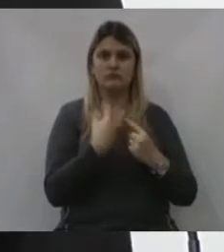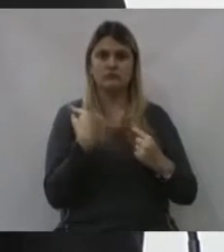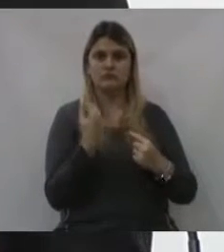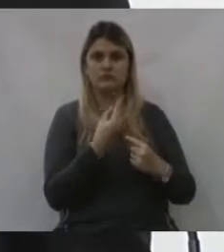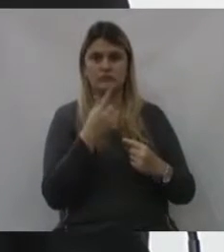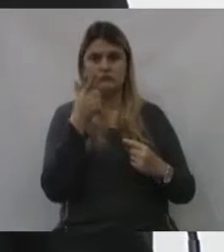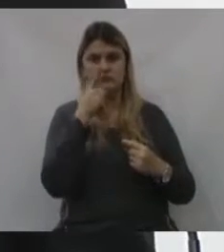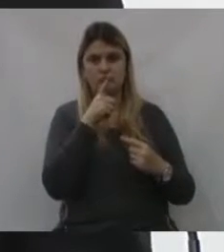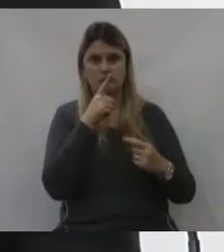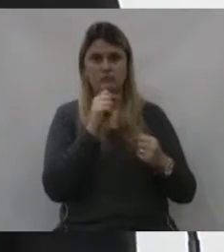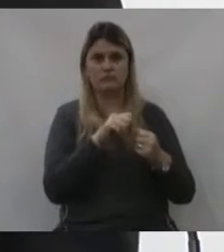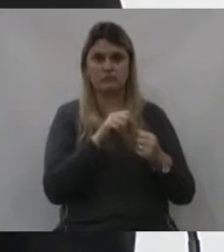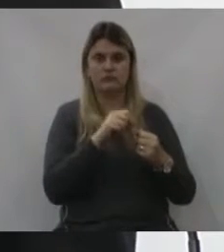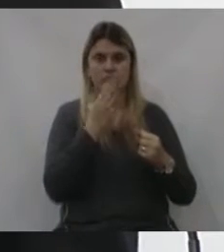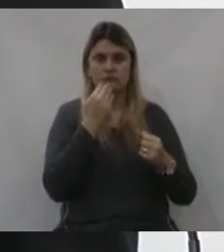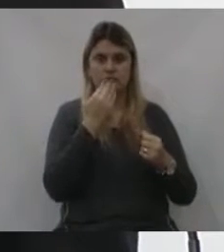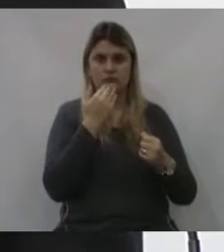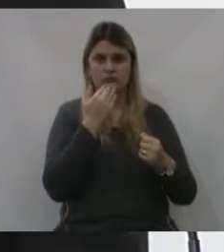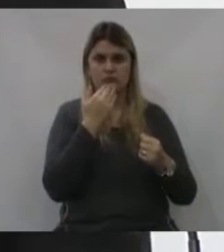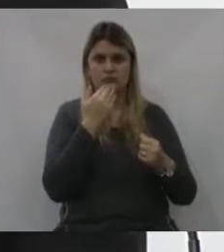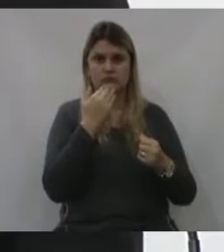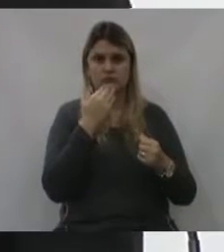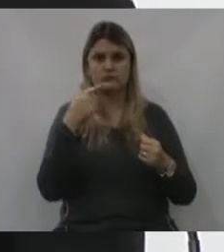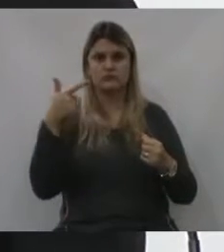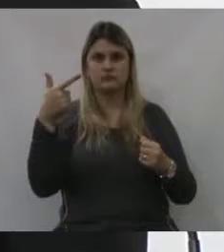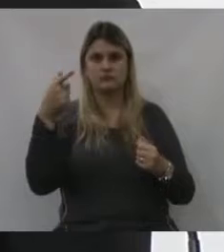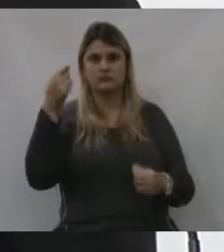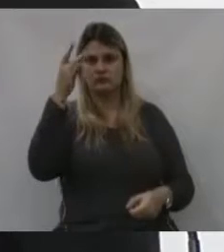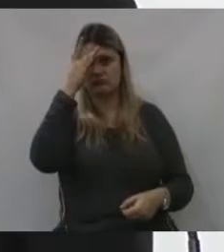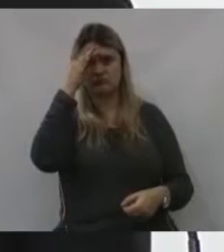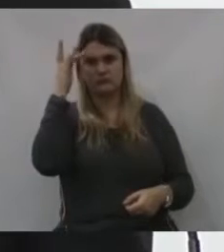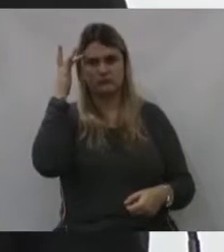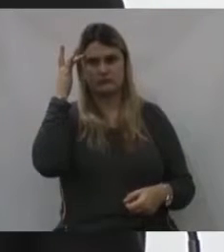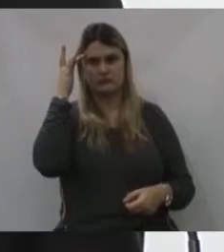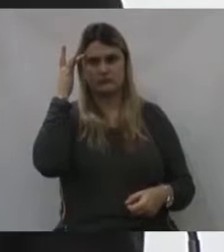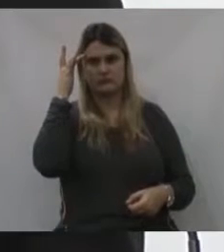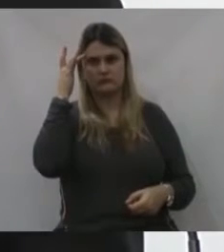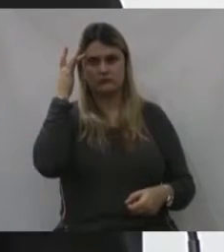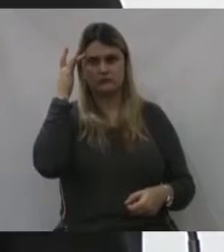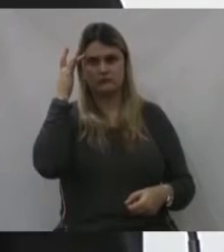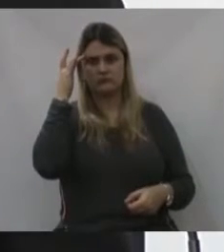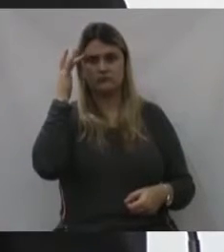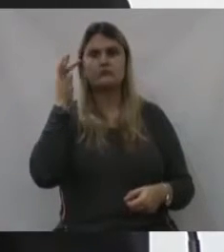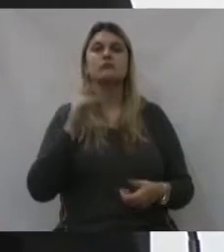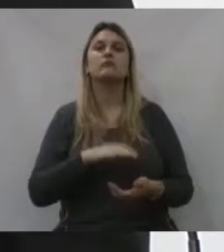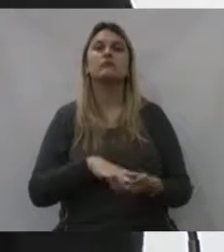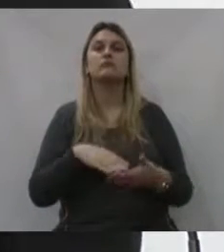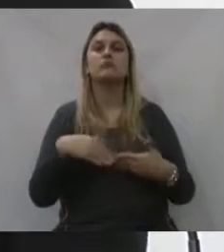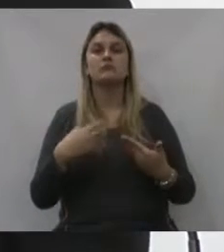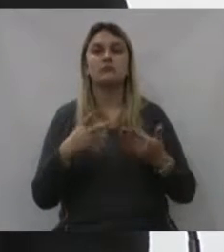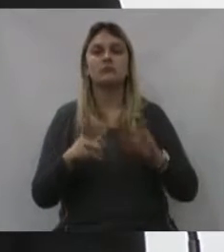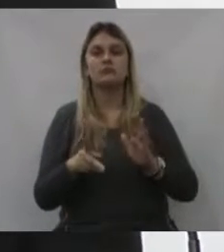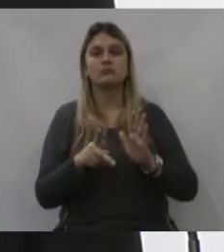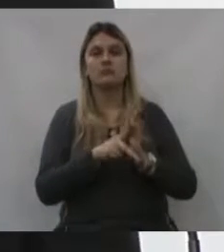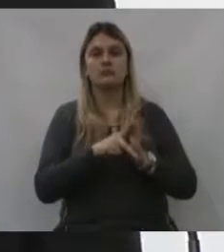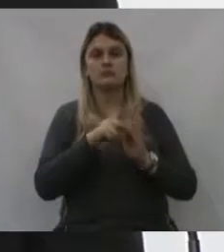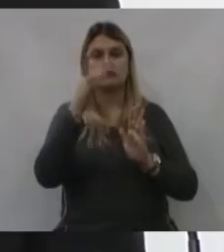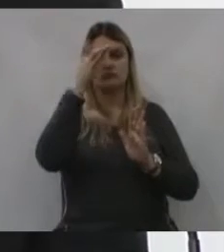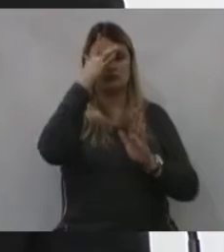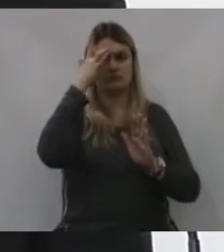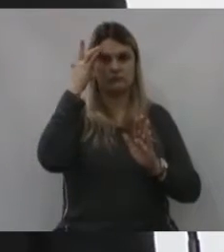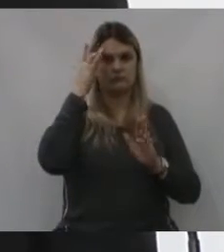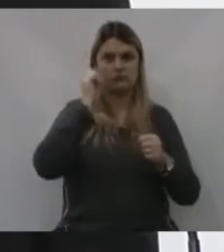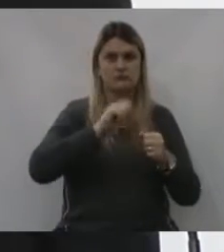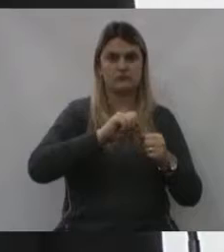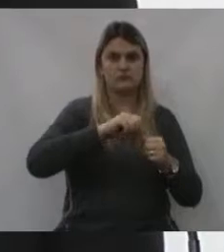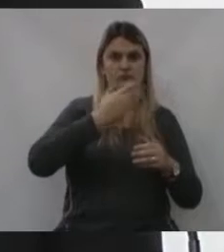conseguiríamos manipular todo esse alimento em torno de 20 pessoas, seriam os suficientes. Então, as próprias